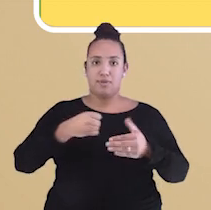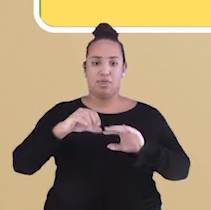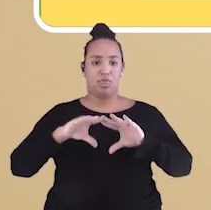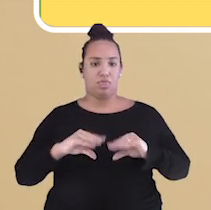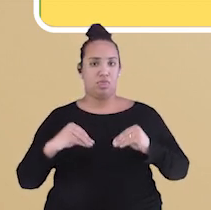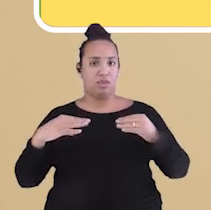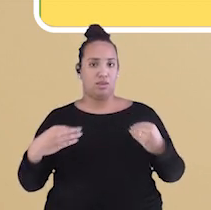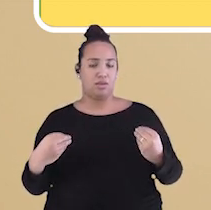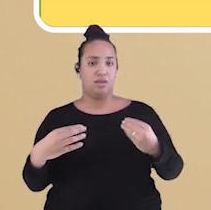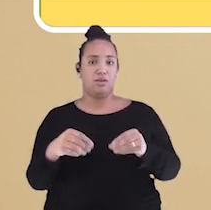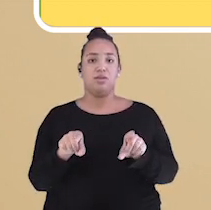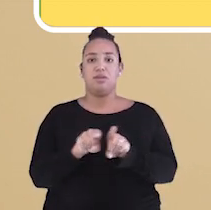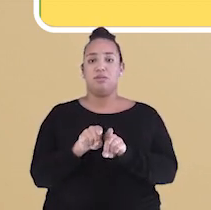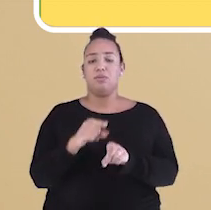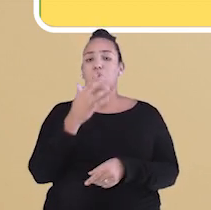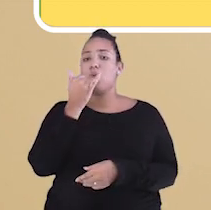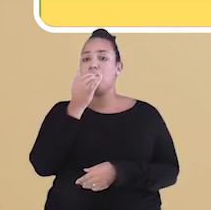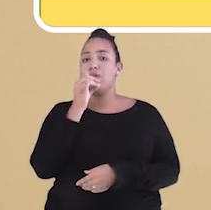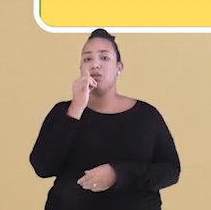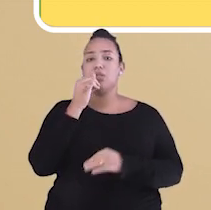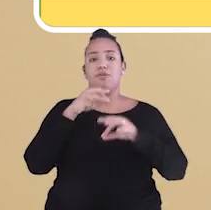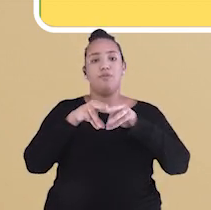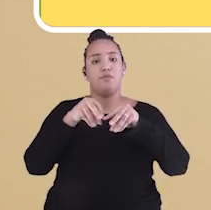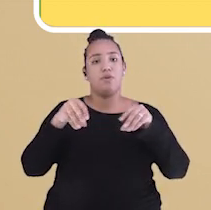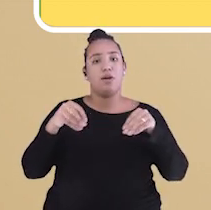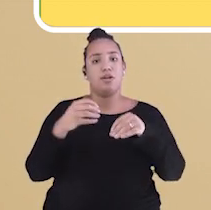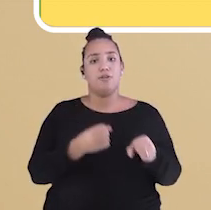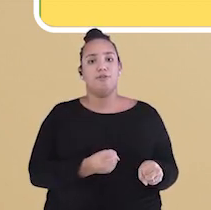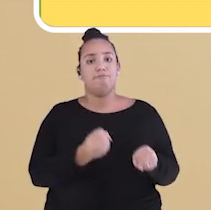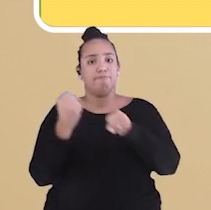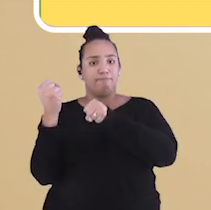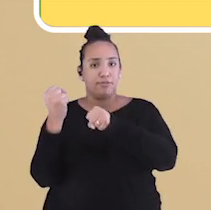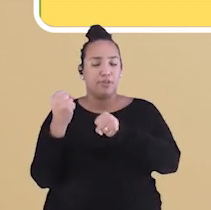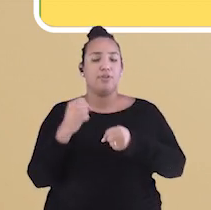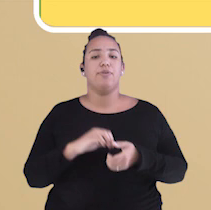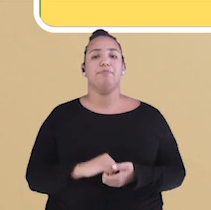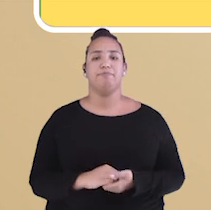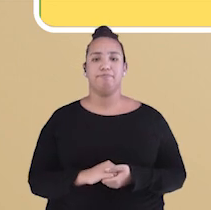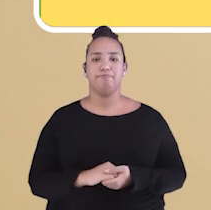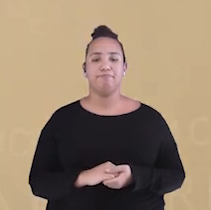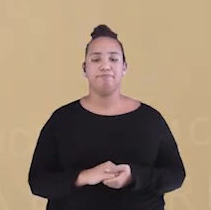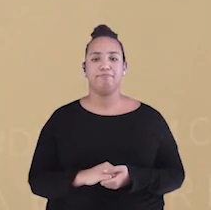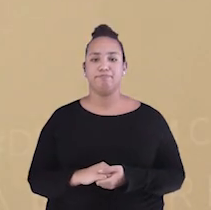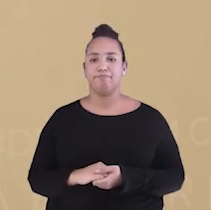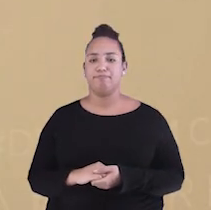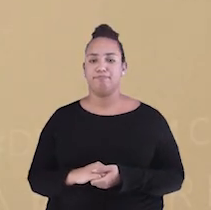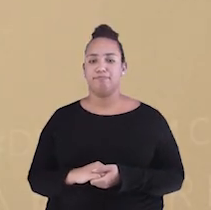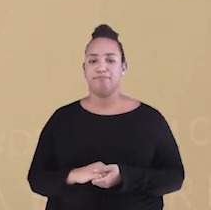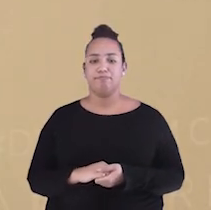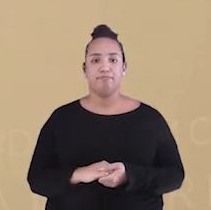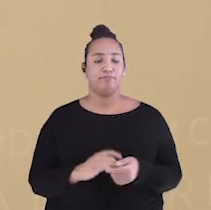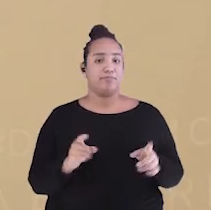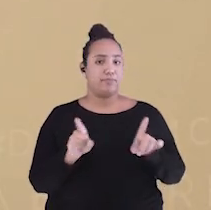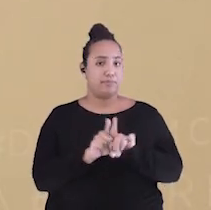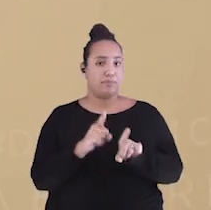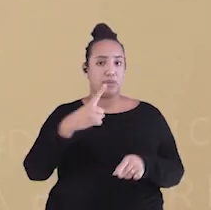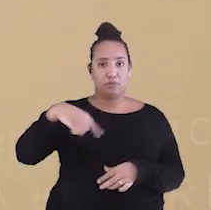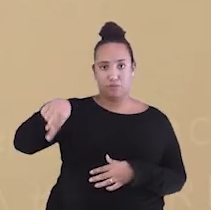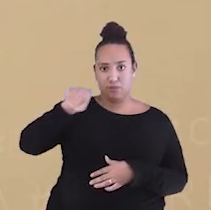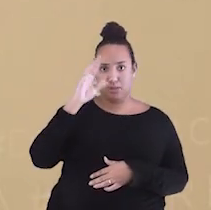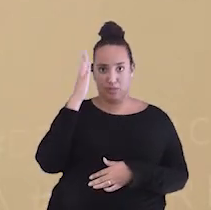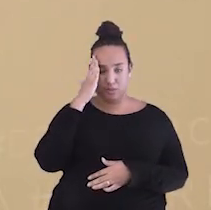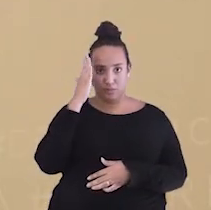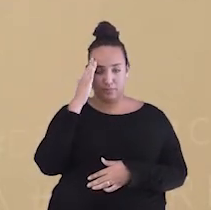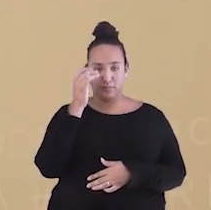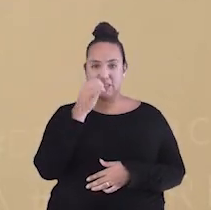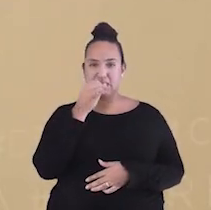e as comidas à base de farinha de mandioca, como a tapioca, entre outras. Inclusive, você sabia que o ato